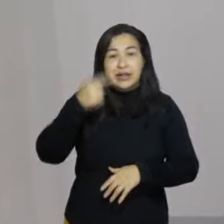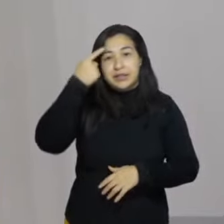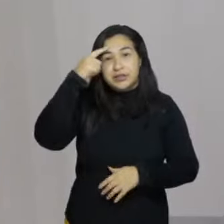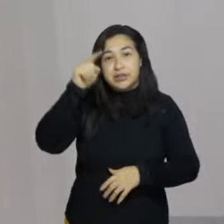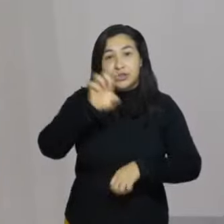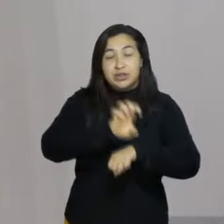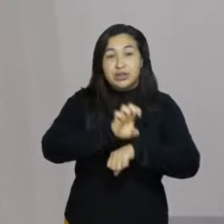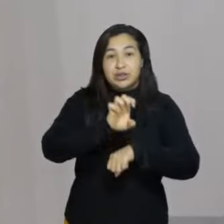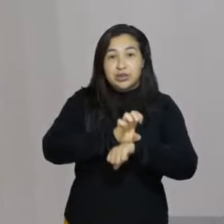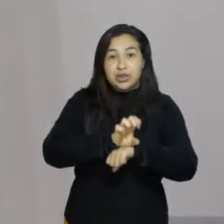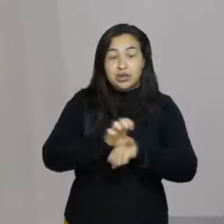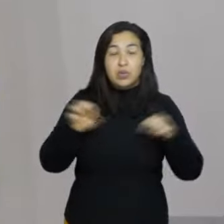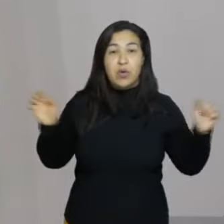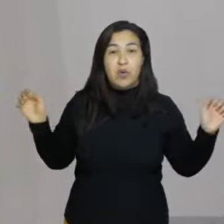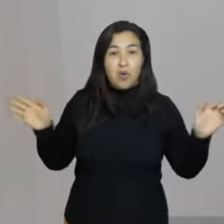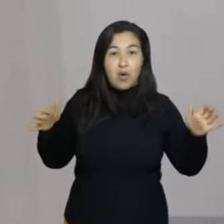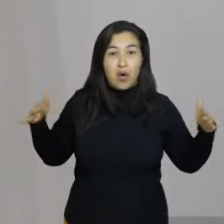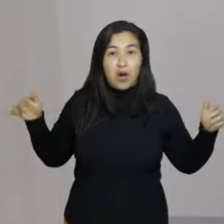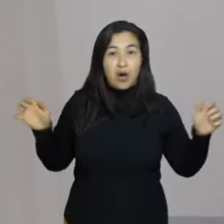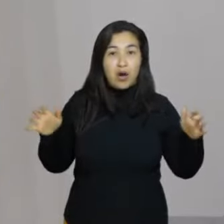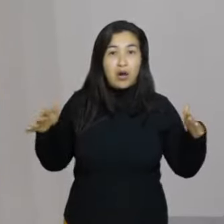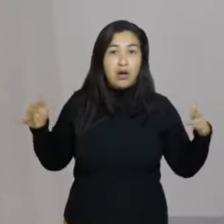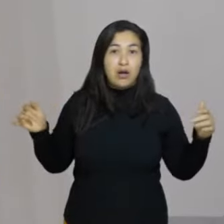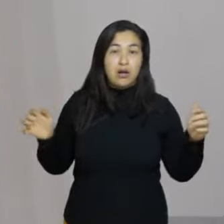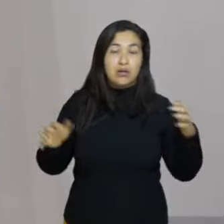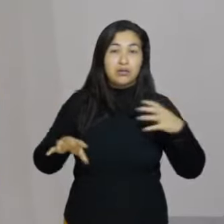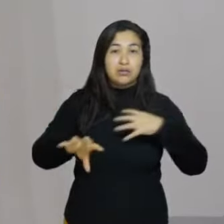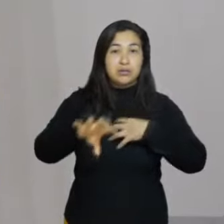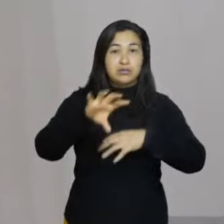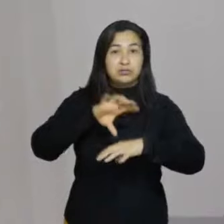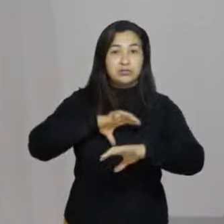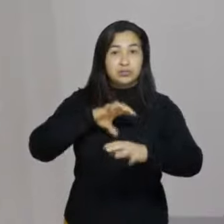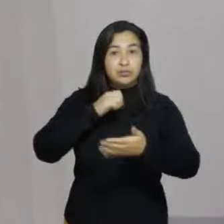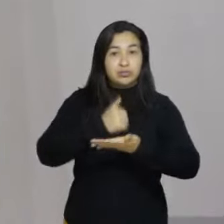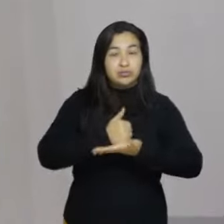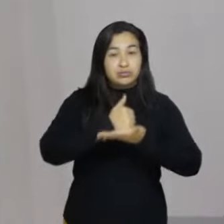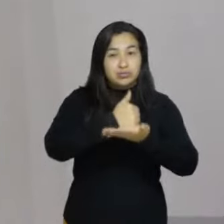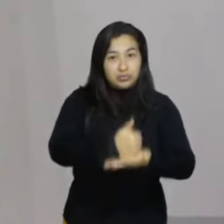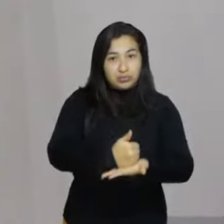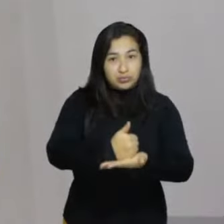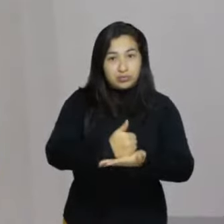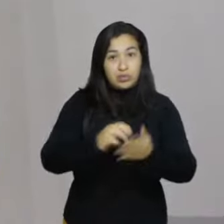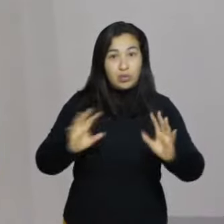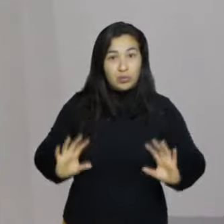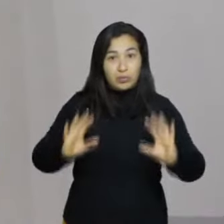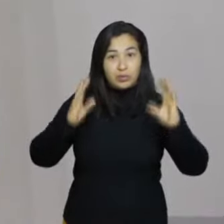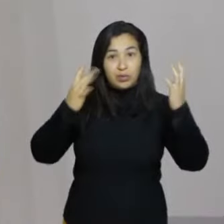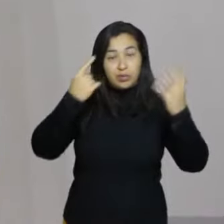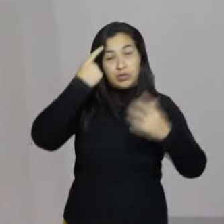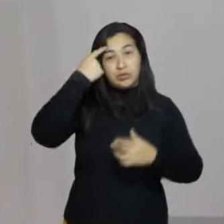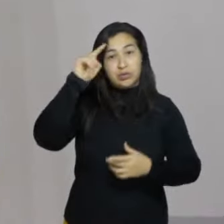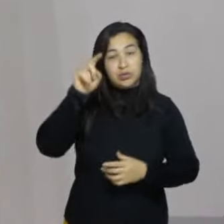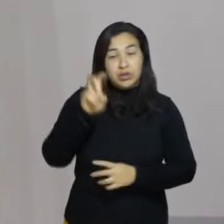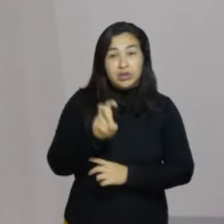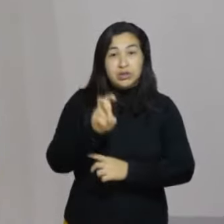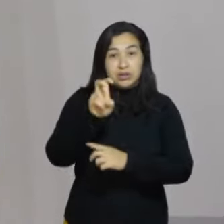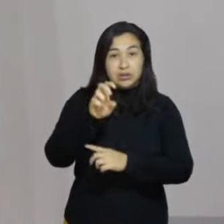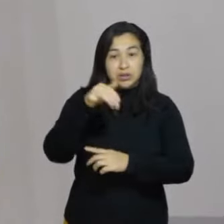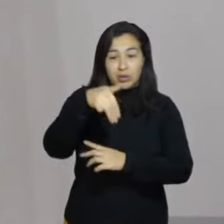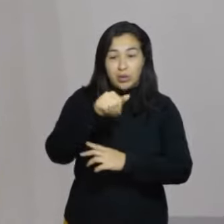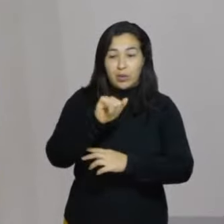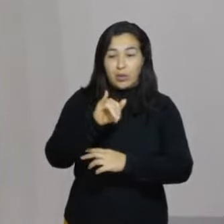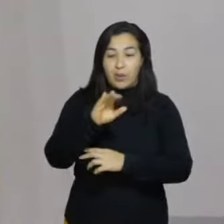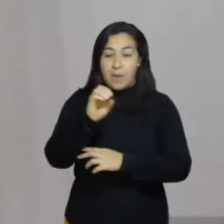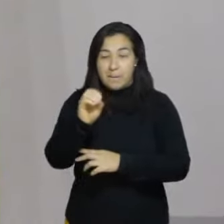Estadual Asas Solidárias, que será comemorado todo dia 5 de maio de cada ano, que